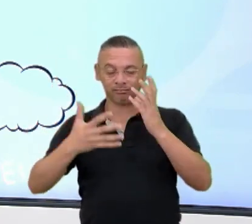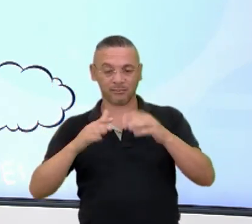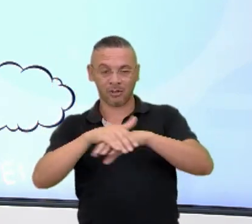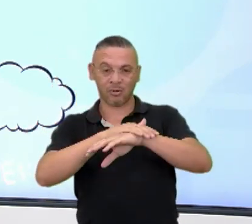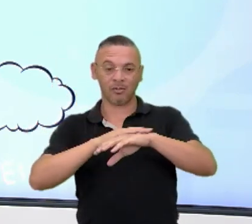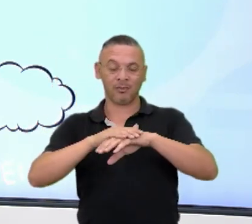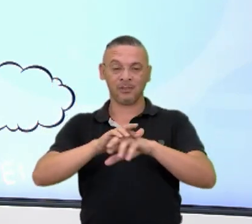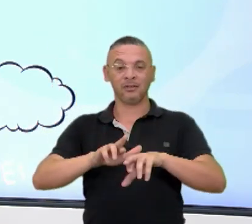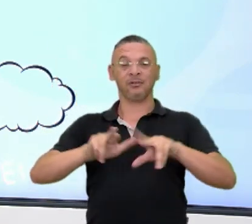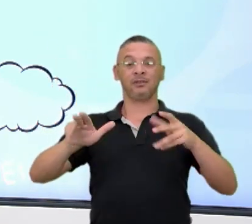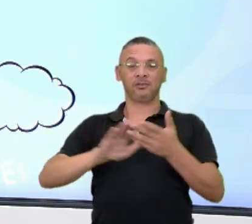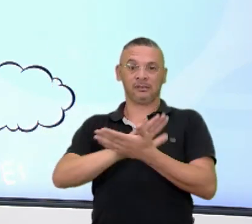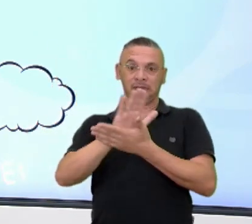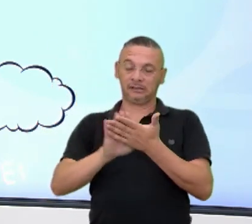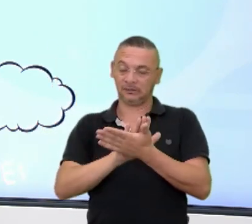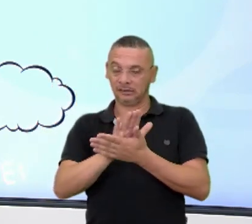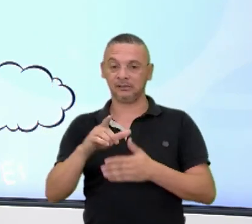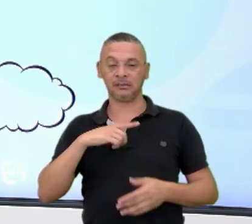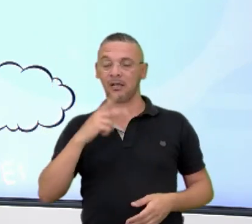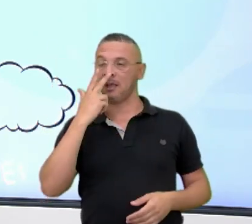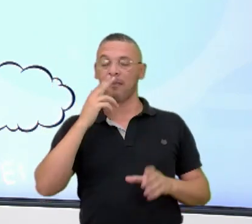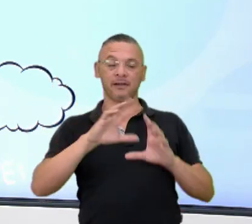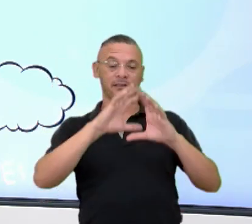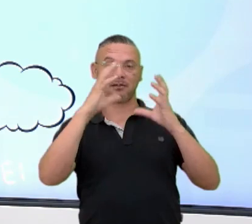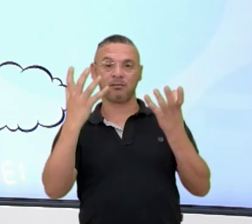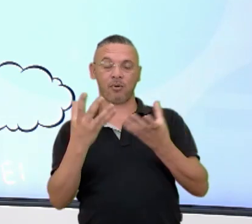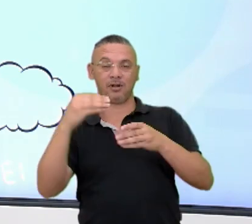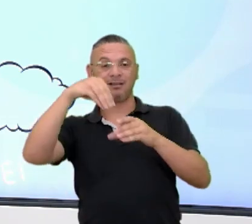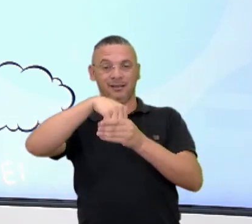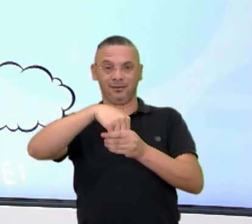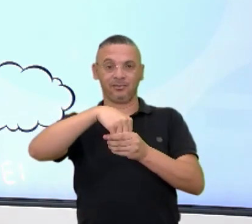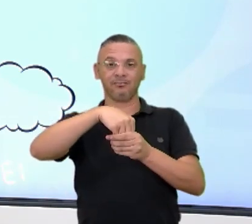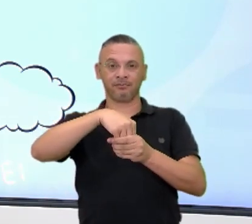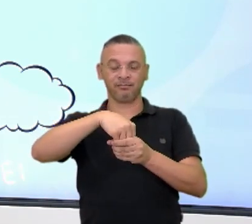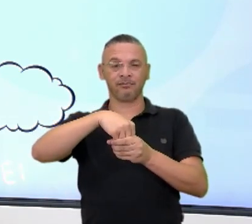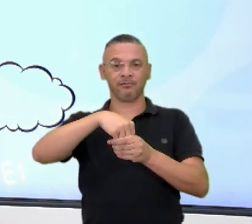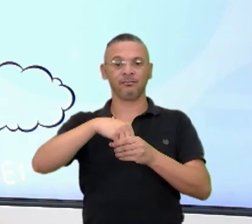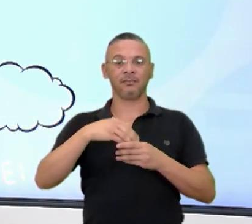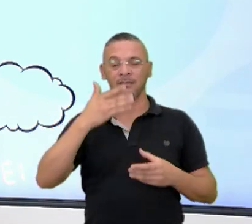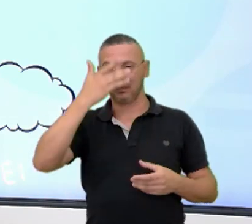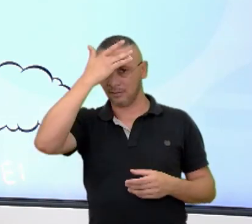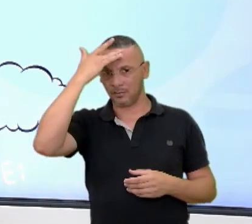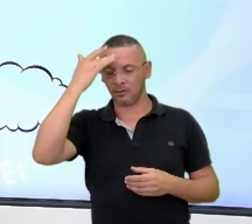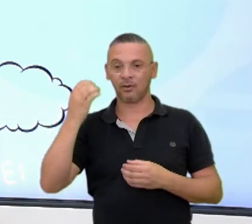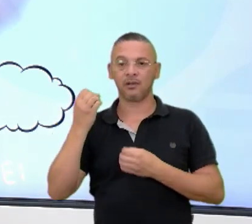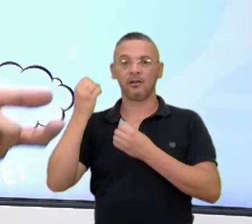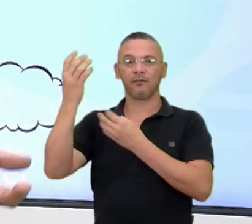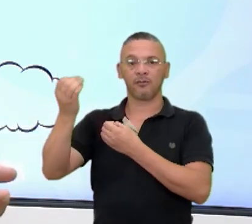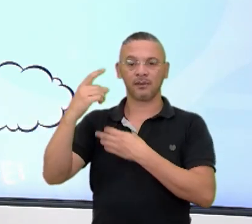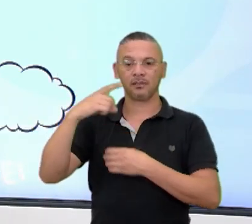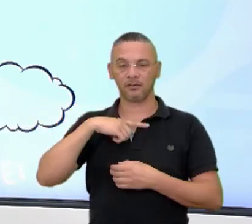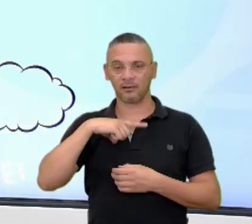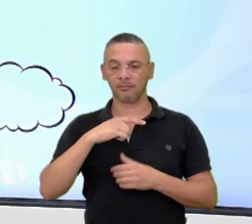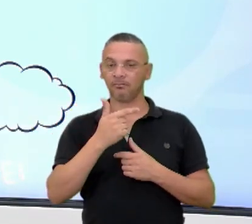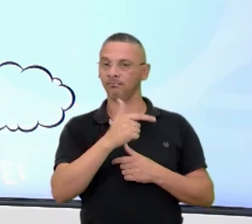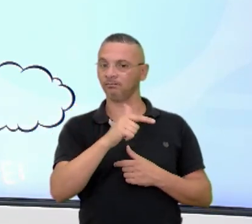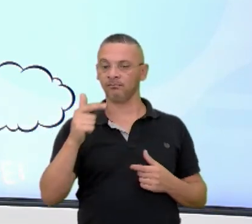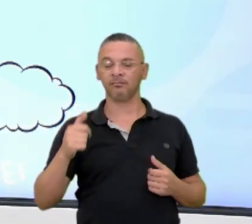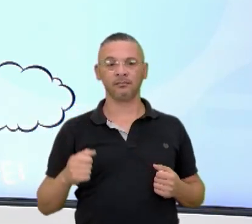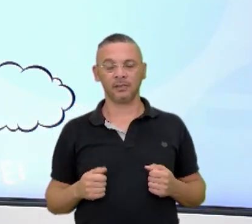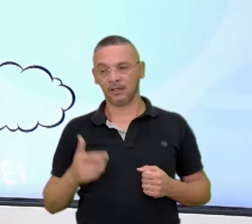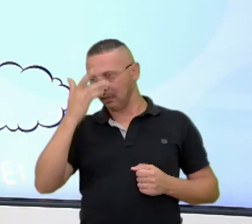né? Por exemplo, vou lá falar para você. Tinha um presidente nos Estados Unidos anterior a esse, não vou falar nomes. Vou falar nomes que eu sou desses, né? Para